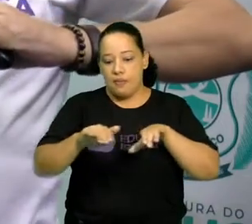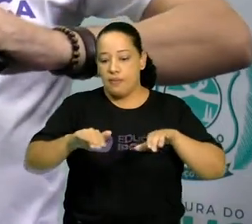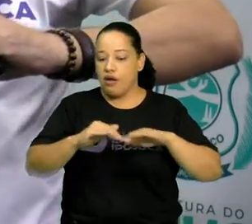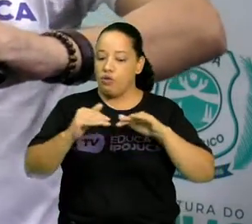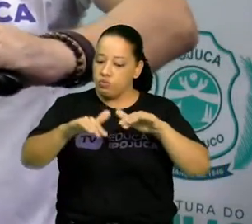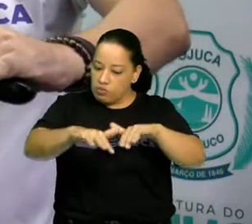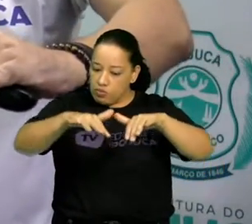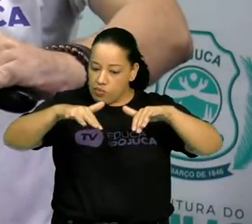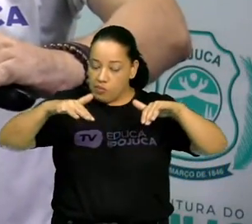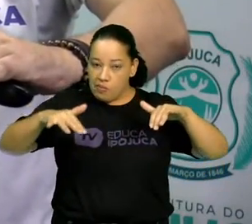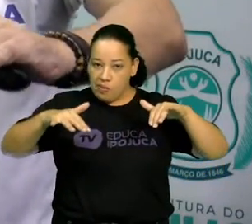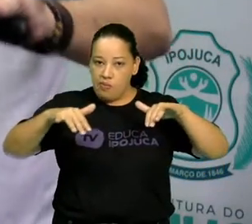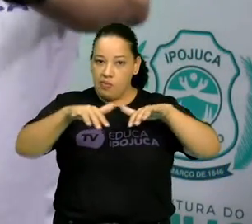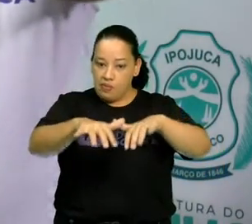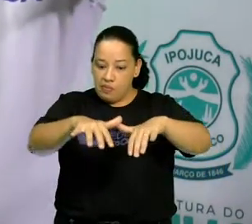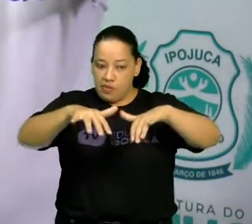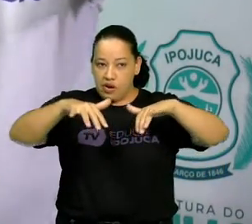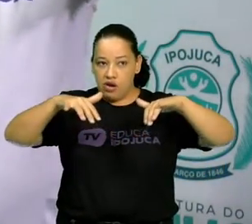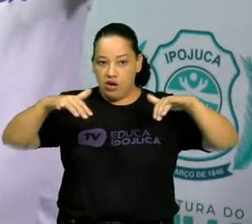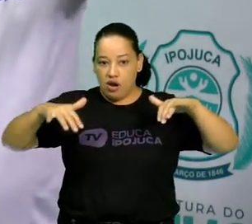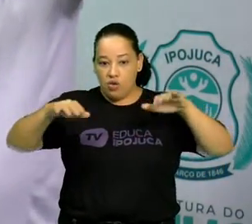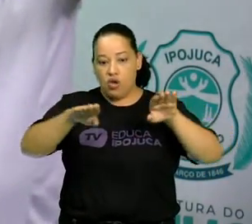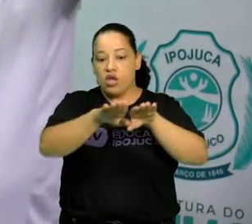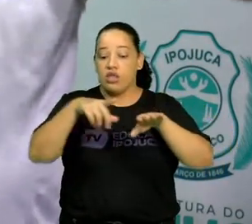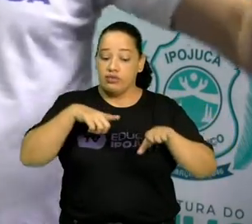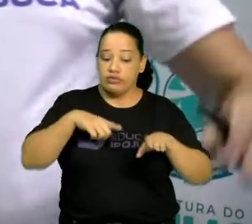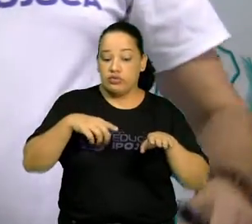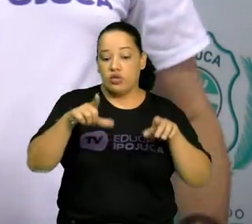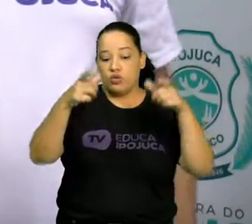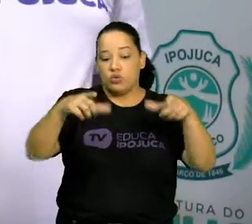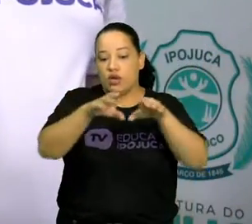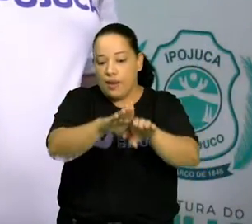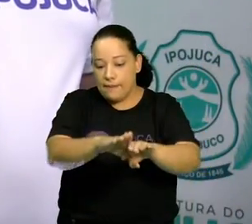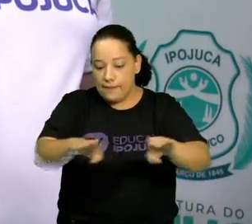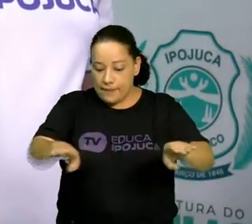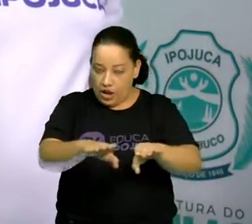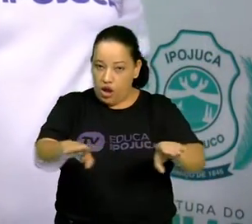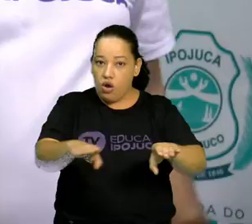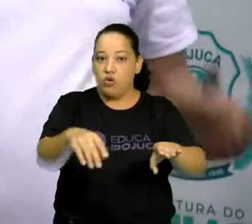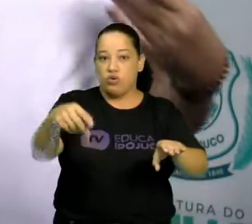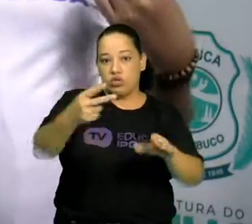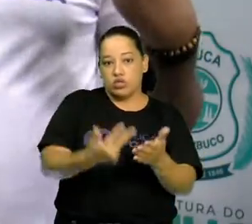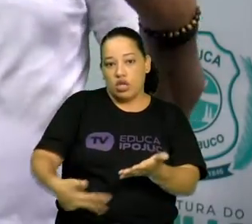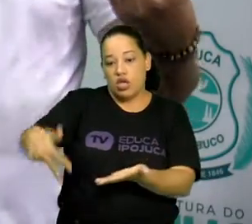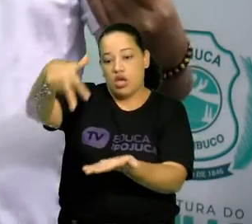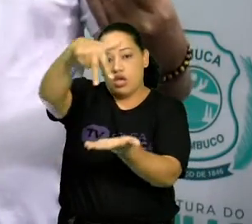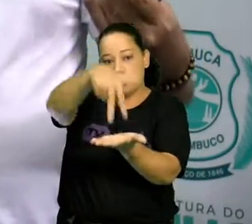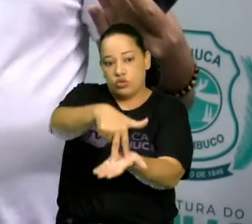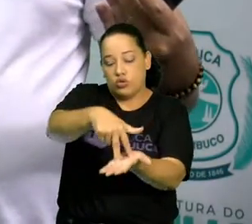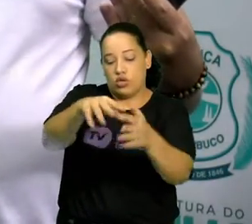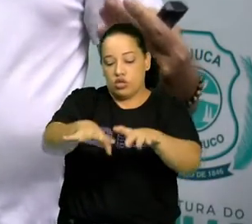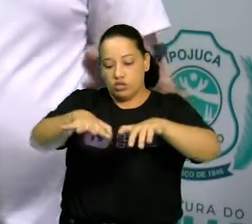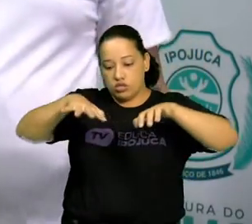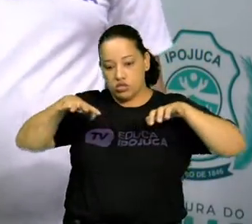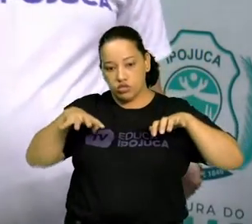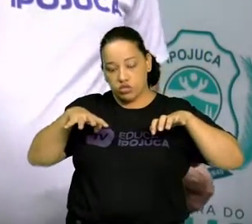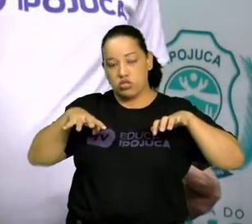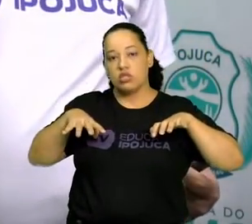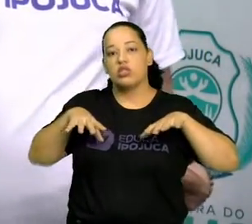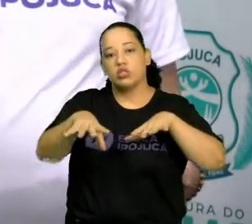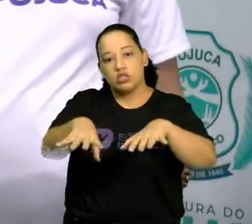a plateia, você vai ter o palco, os atores lá representando e a plateia aqui assistindo.